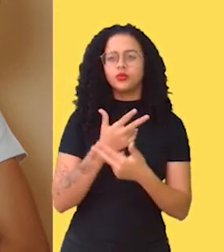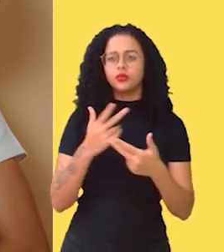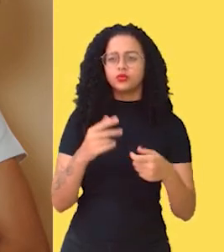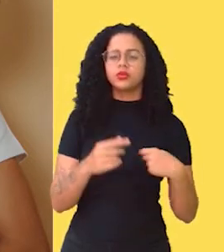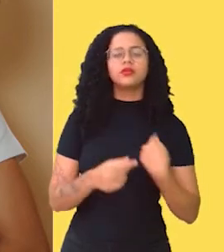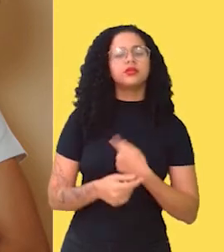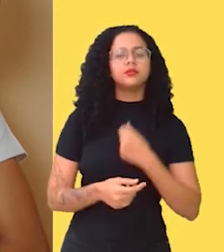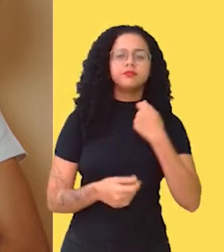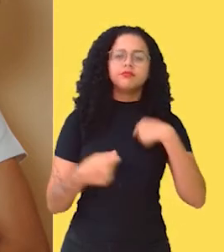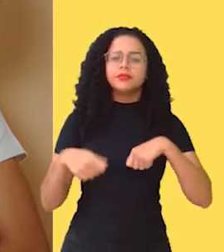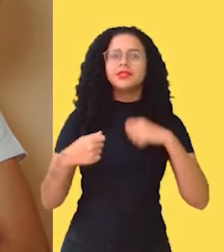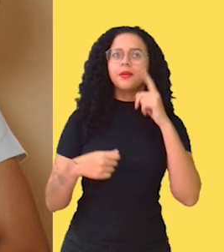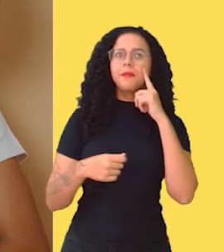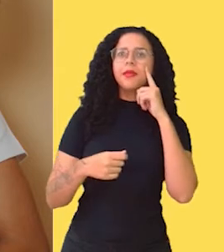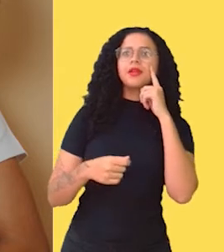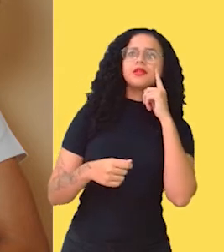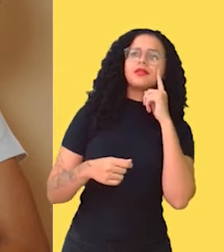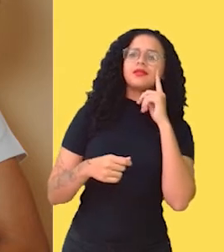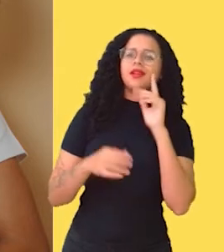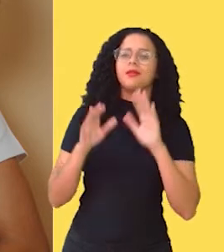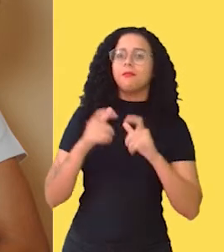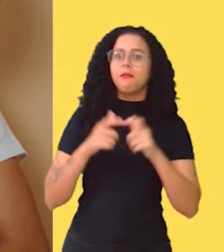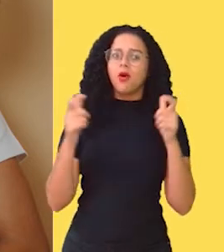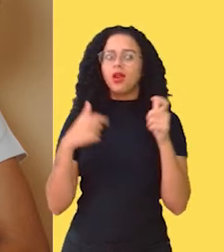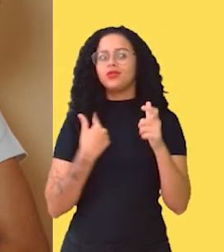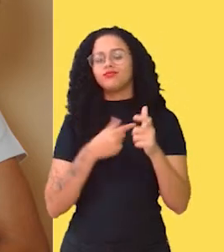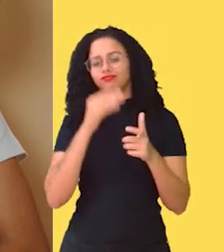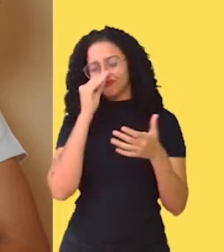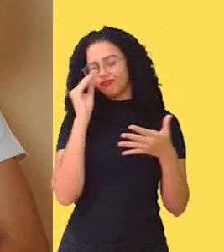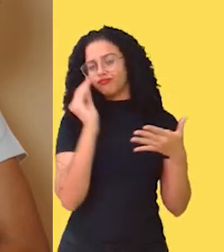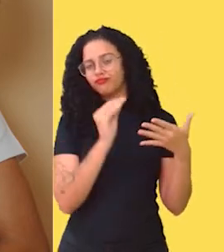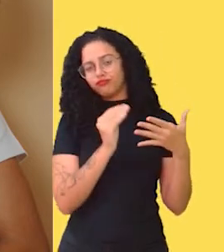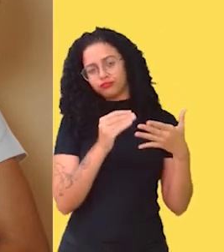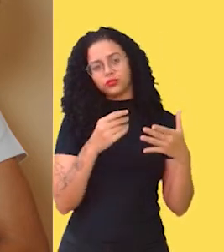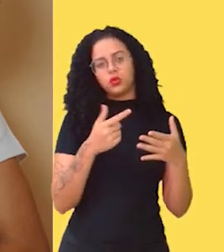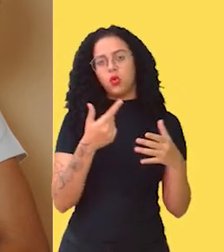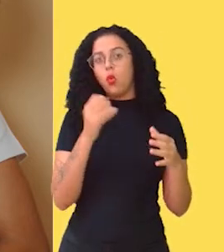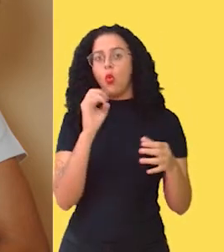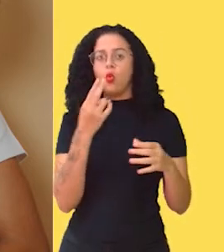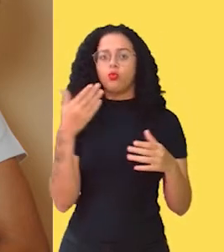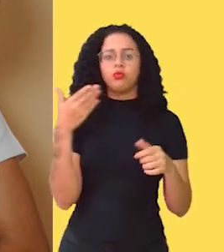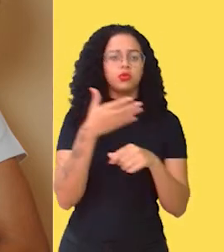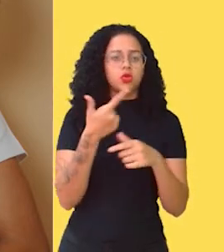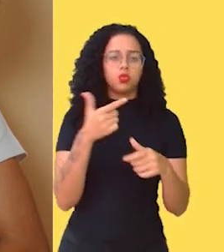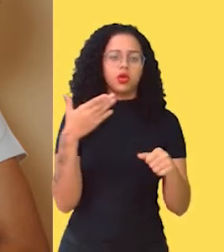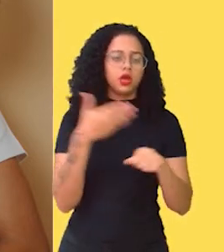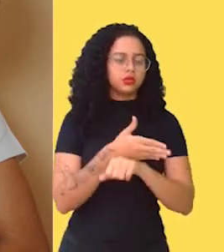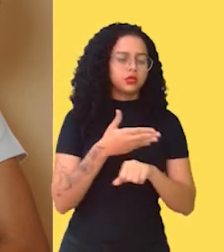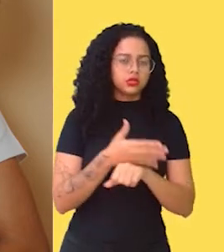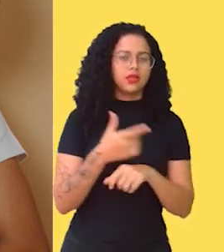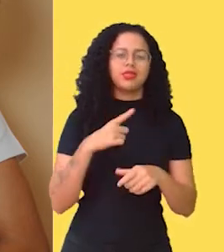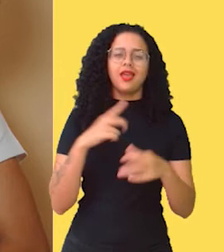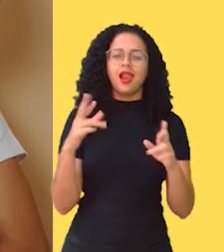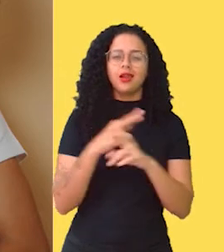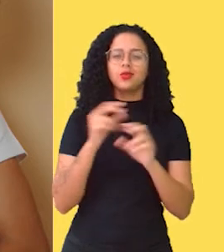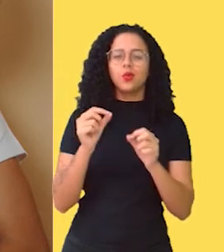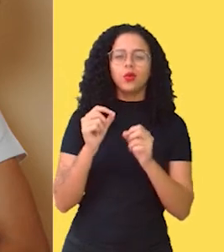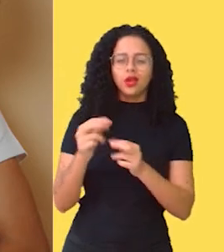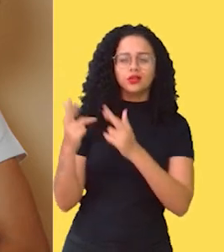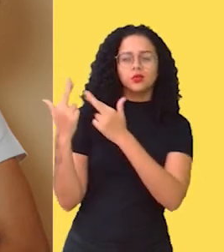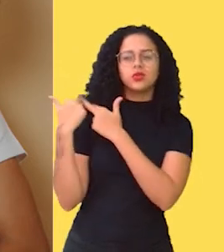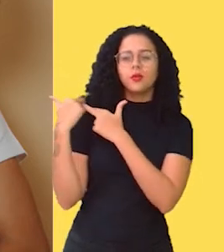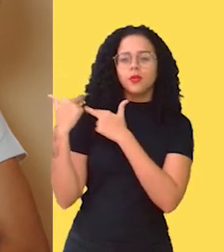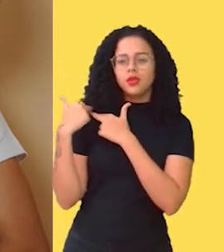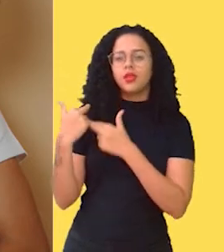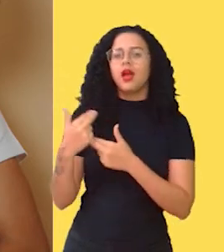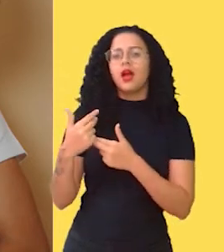que muitas vezes a gente ignora ou que a gente não tem acesso, né, que está relacionado à responsabilidade, a consentimento, a